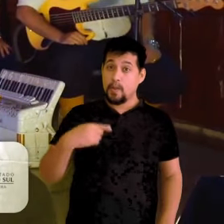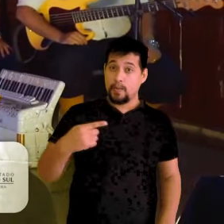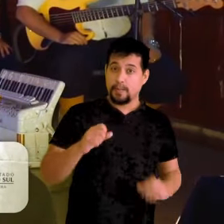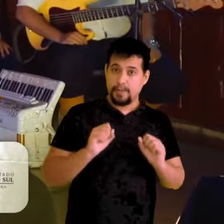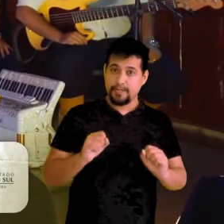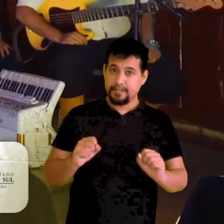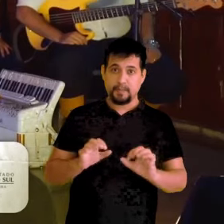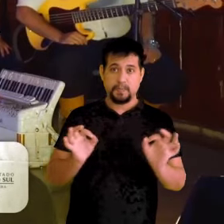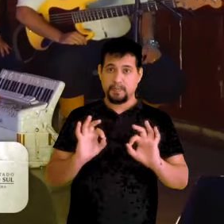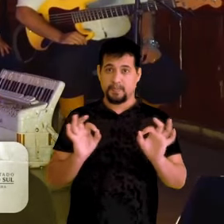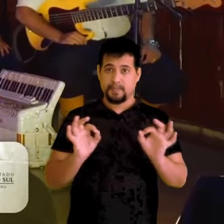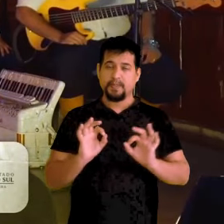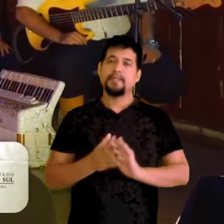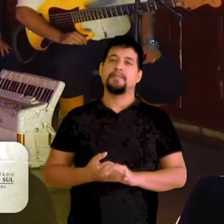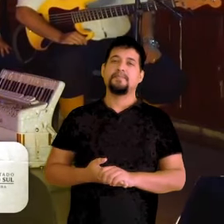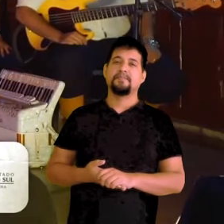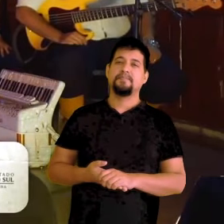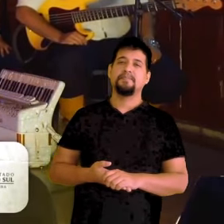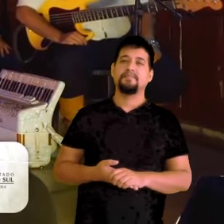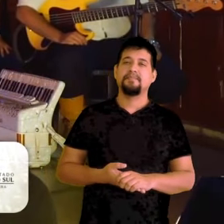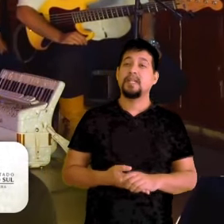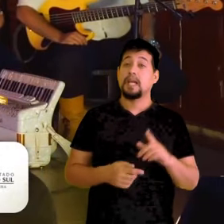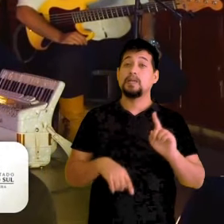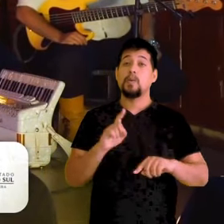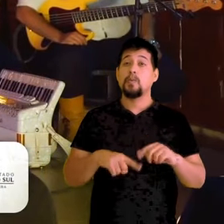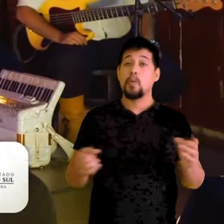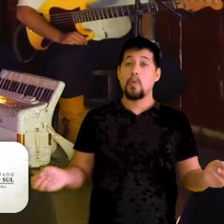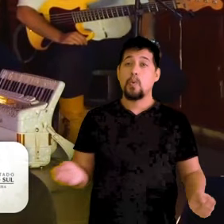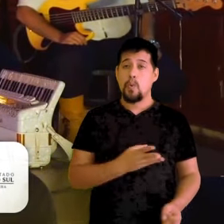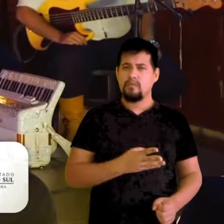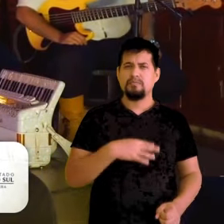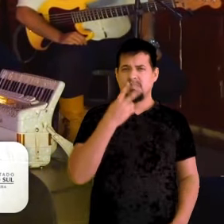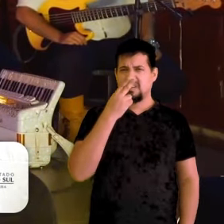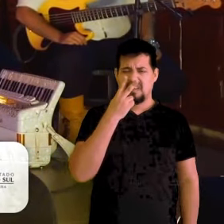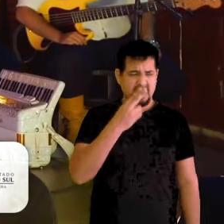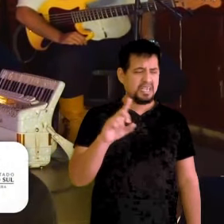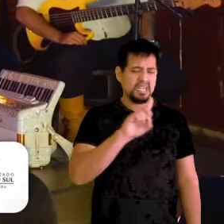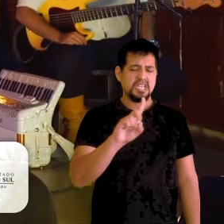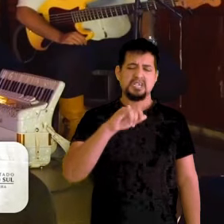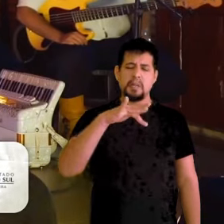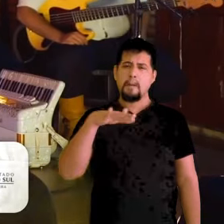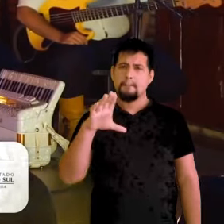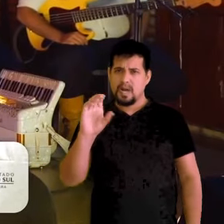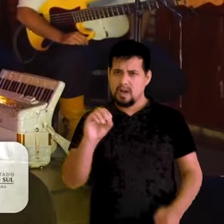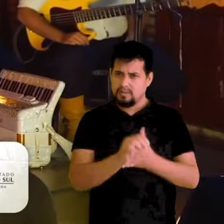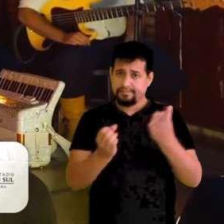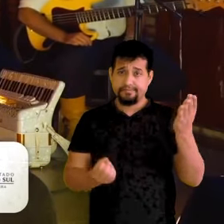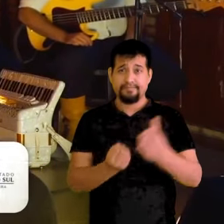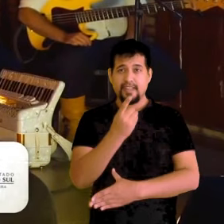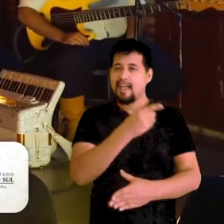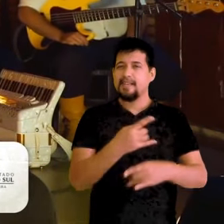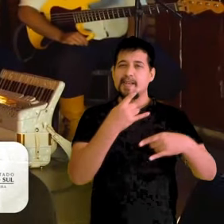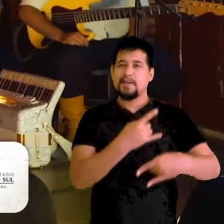uma? Não? Ah, então, esse é um produto novo que, se não me engano, o Zimpão está lançando isso,